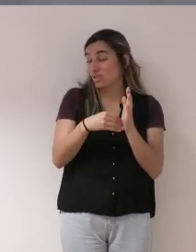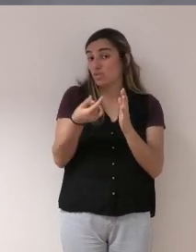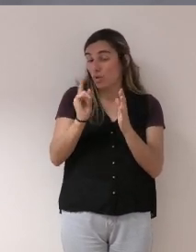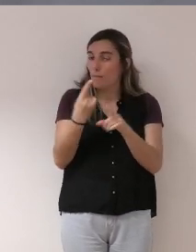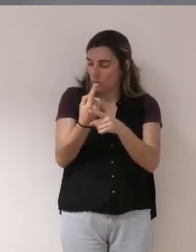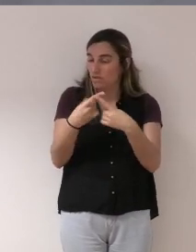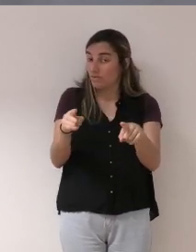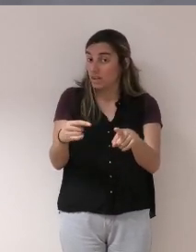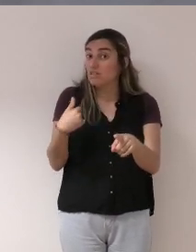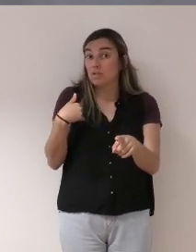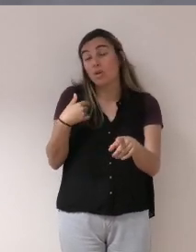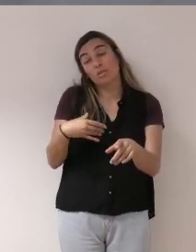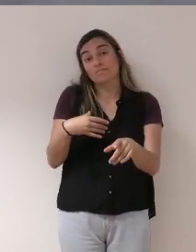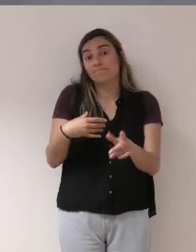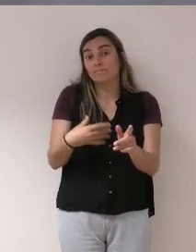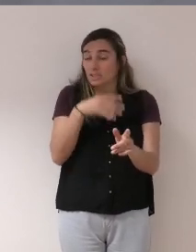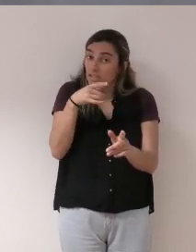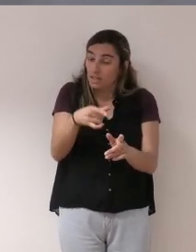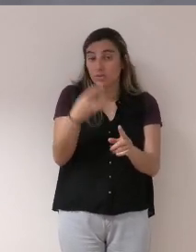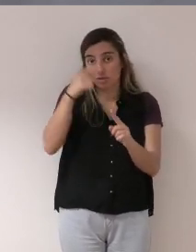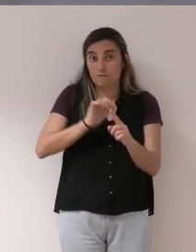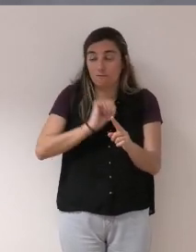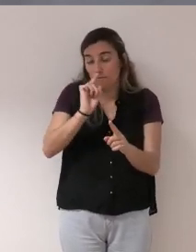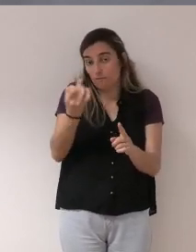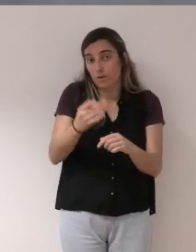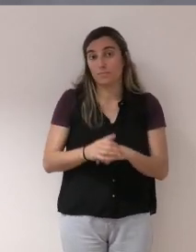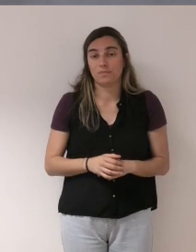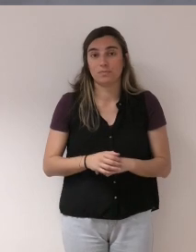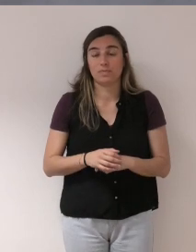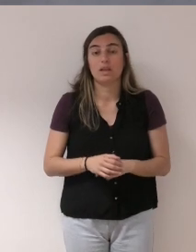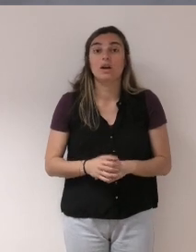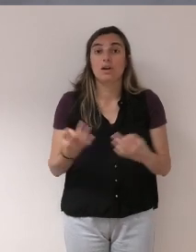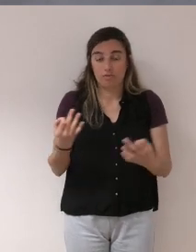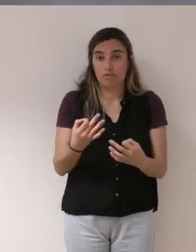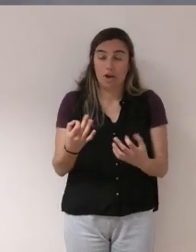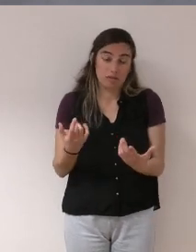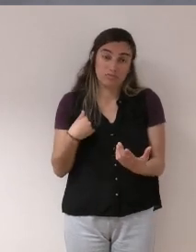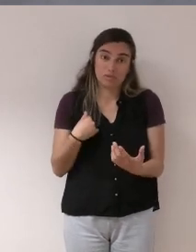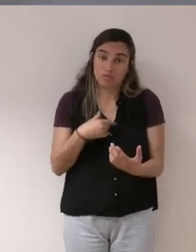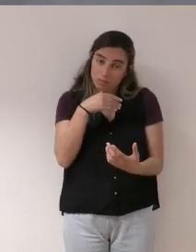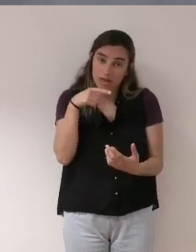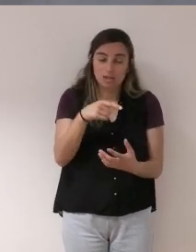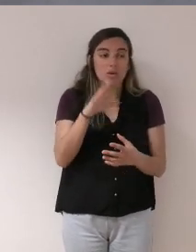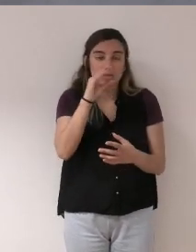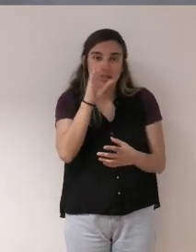isso que eu queria, sim, que eu queria enfatizar, não é? Era esse ponto, não é certo? Não sei se alguém quer... Eu